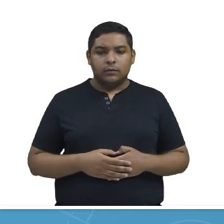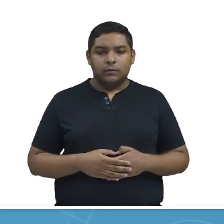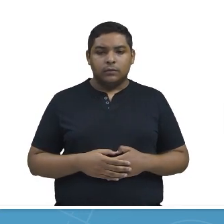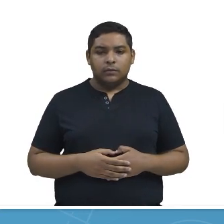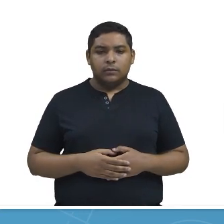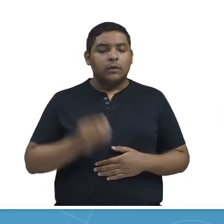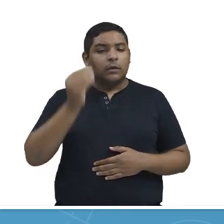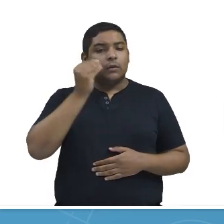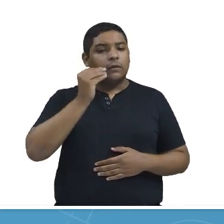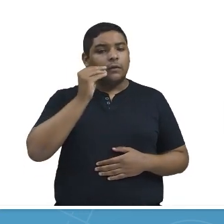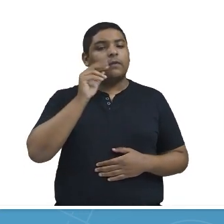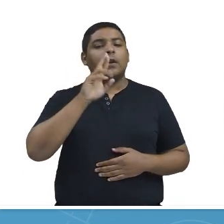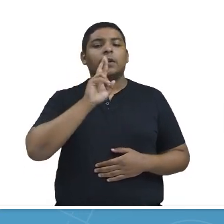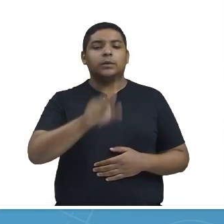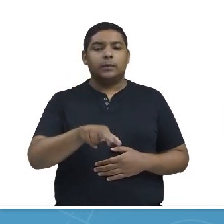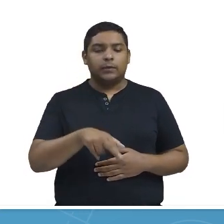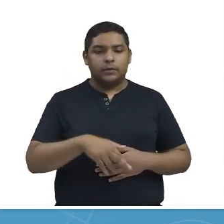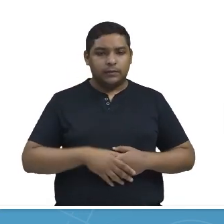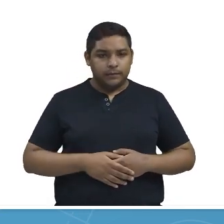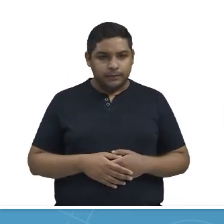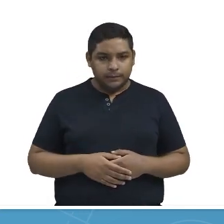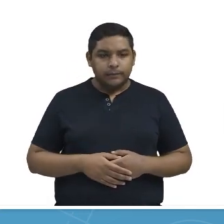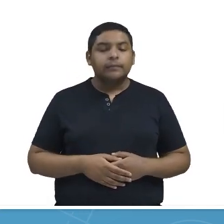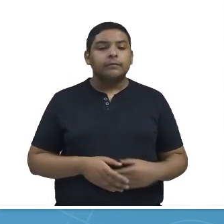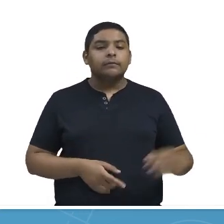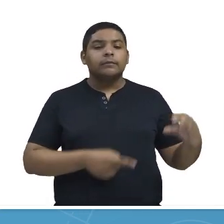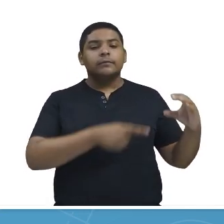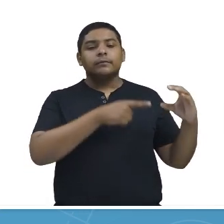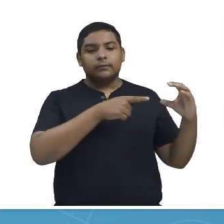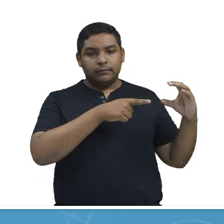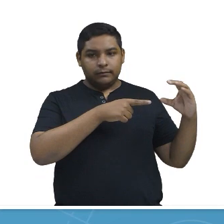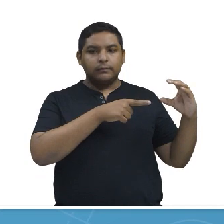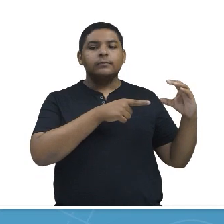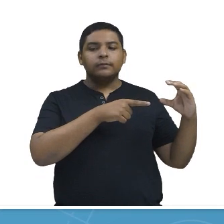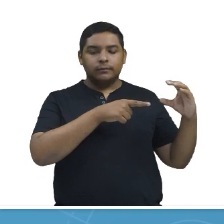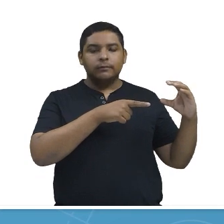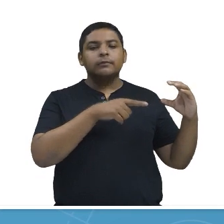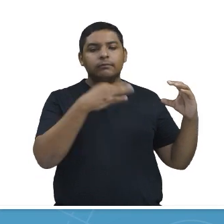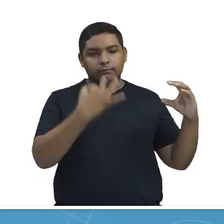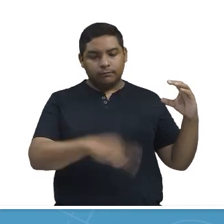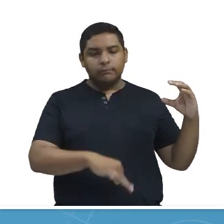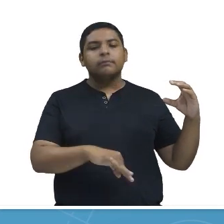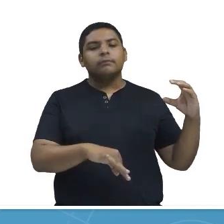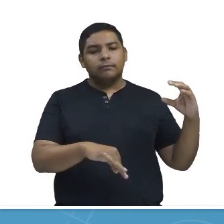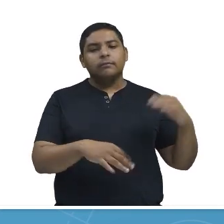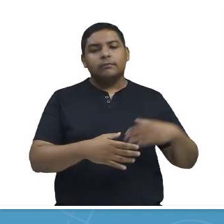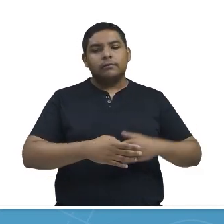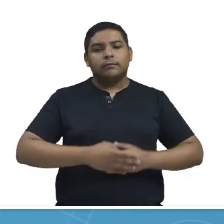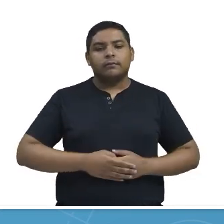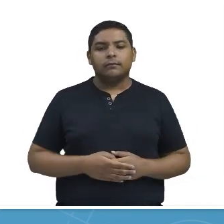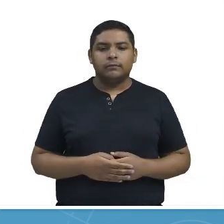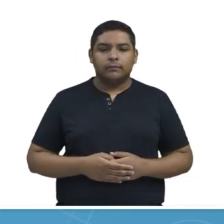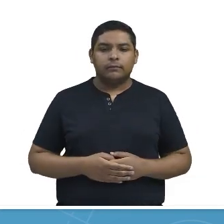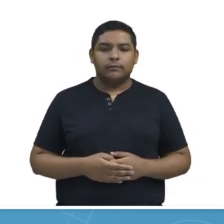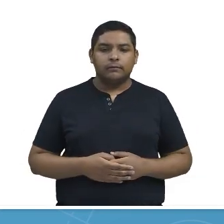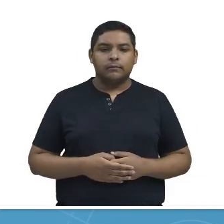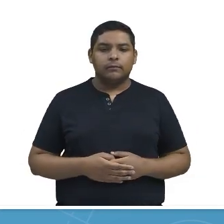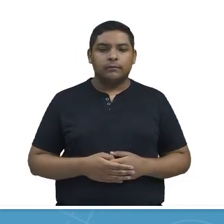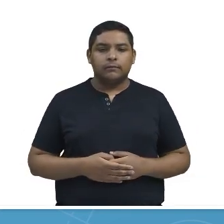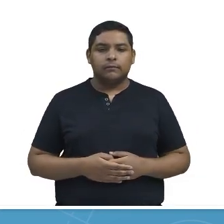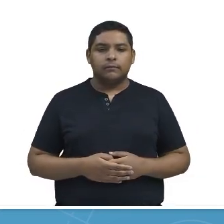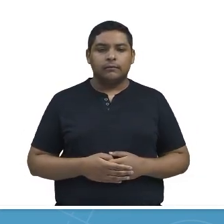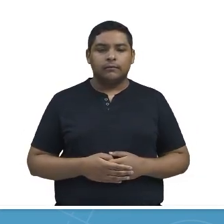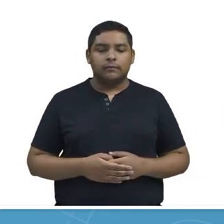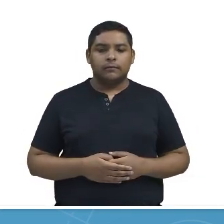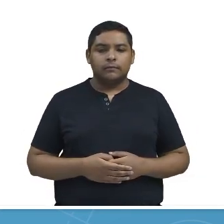ver a resposta. Então, na primeira frase, whose brother is annoying. Na segunda, whose color